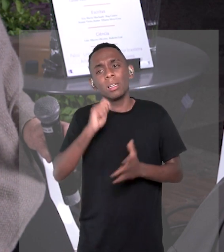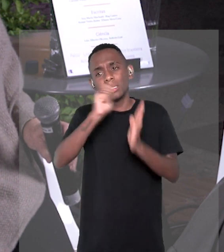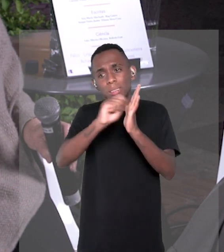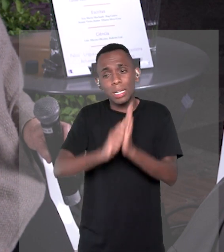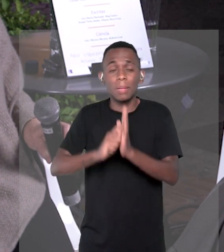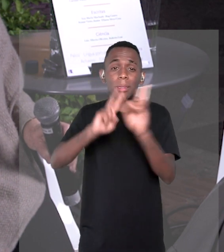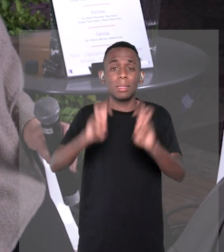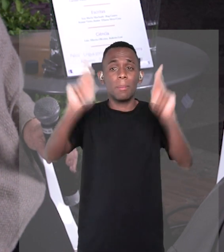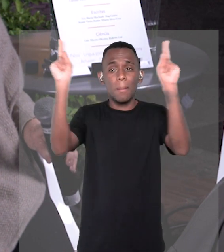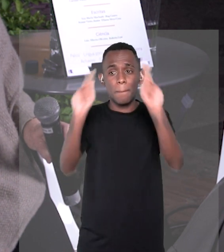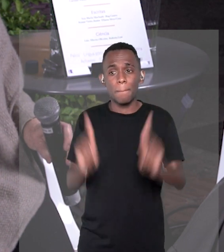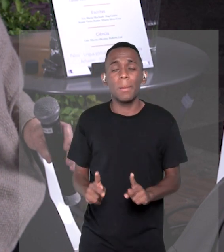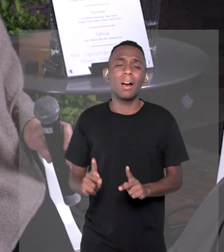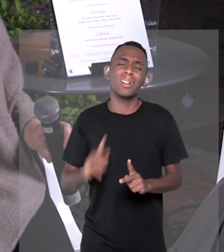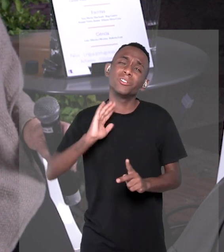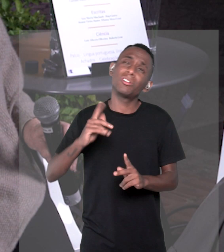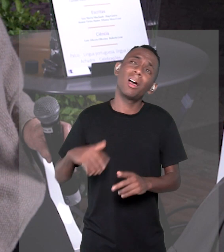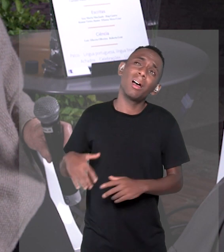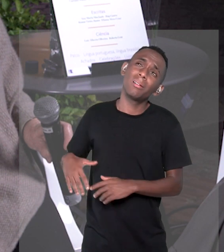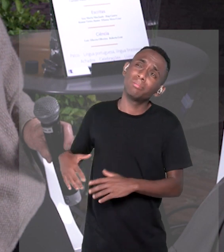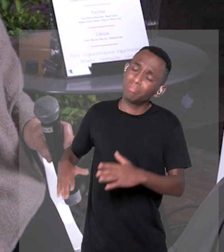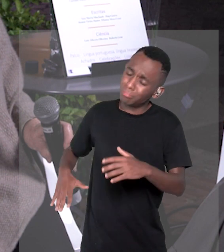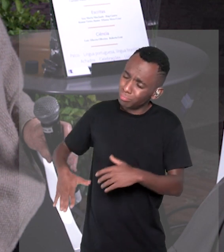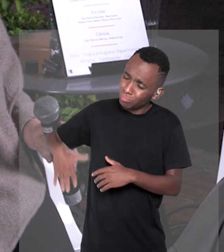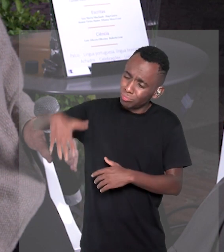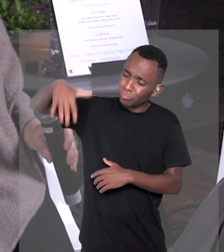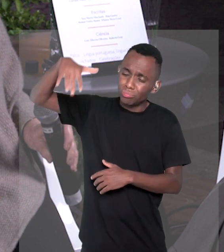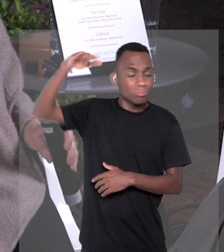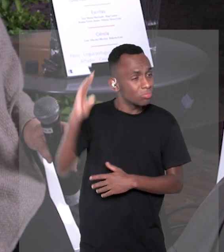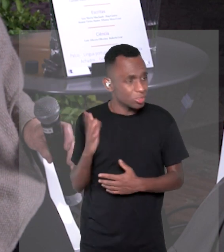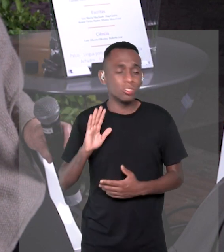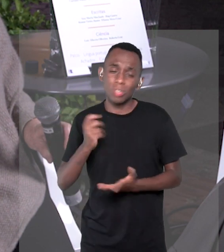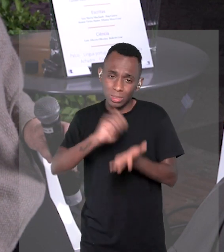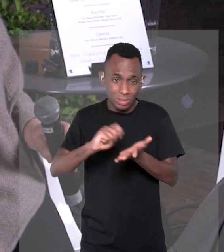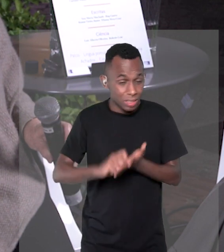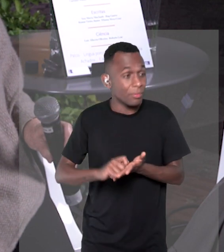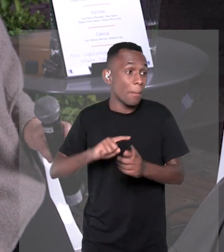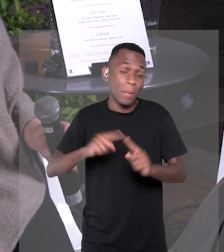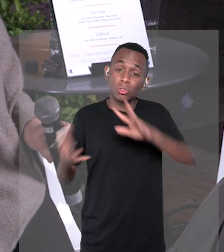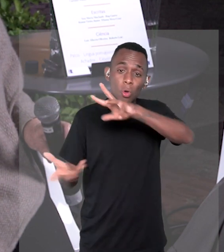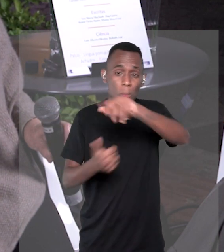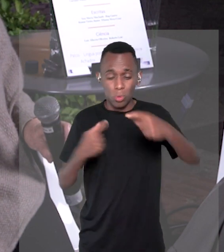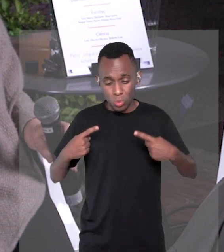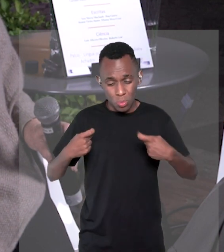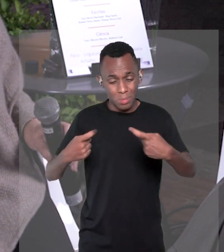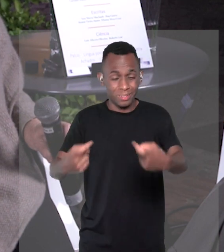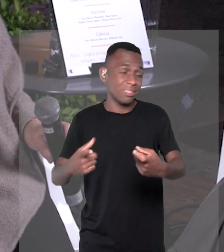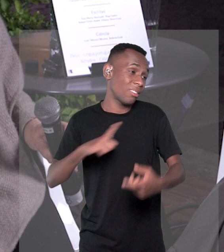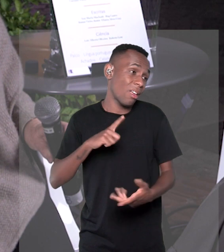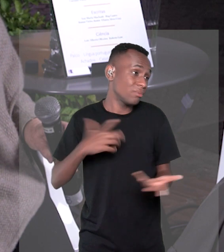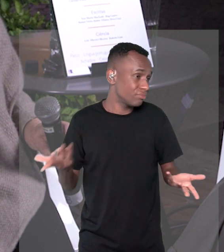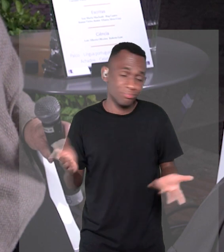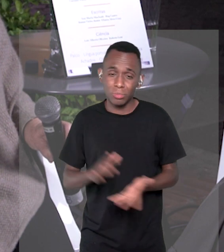de Belo Horizonte, Célio de Castro, depois de comissões de ética, e continuo havendo tudo isso. Falo e